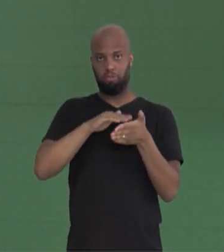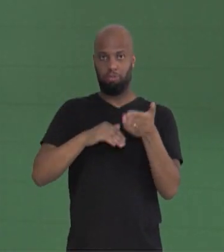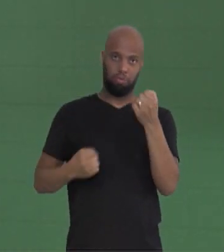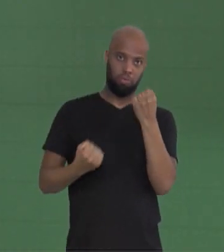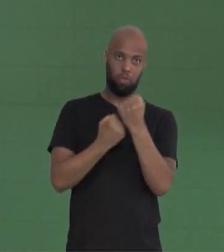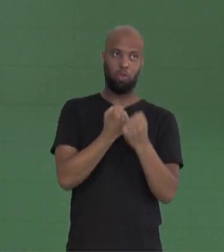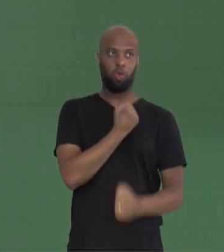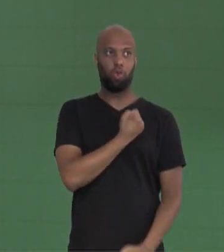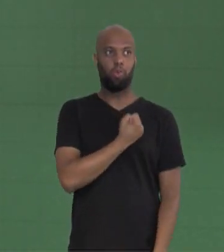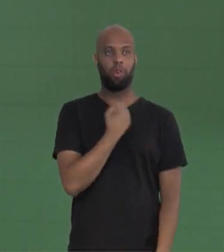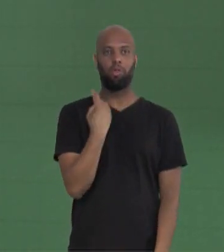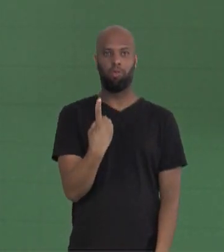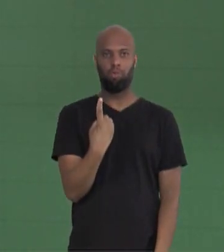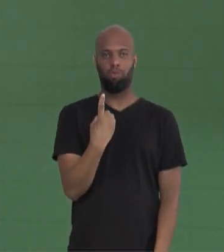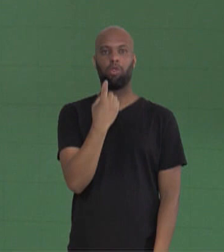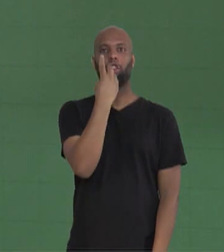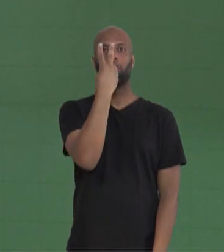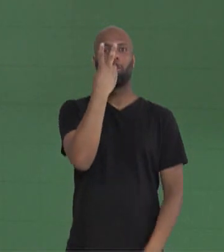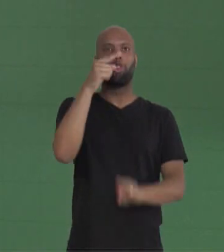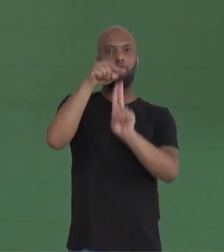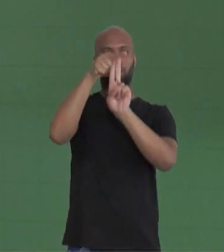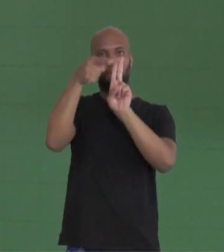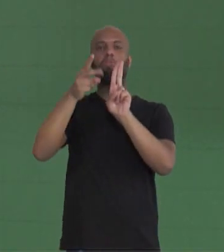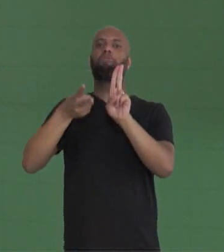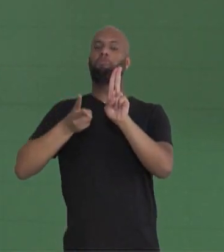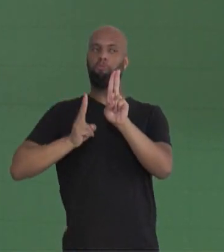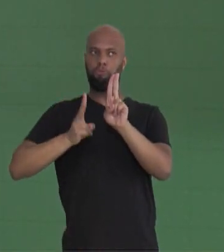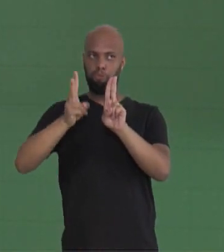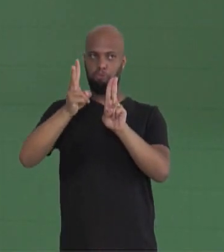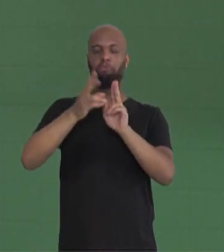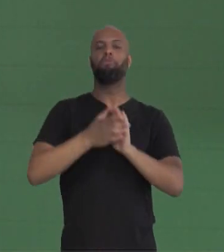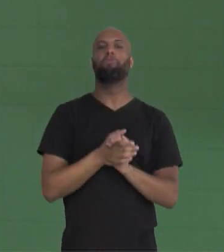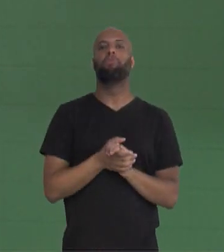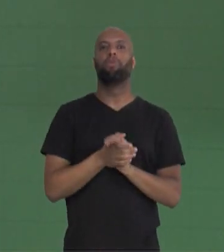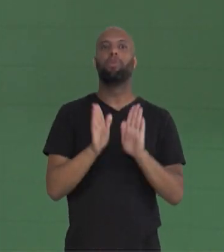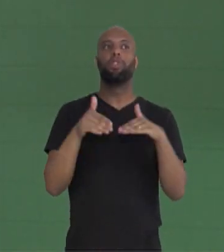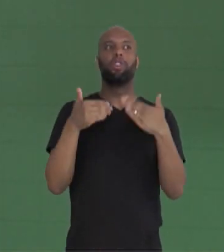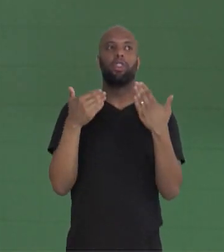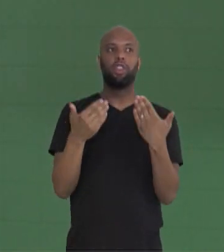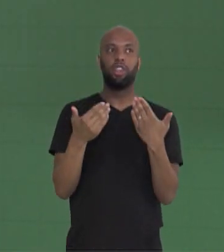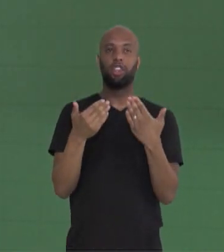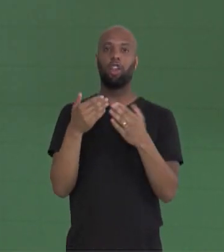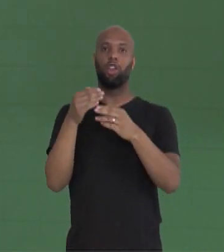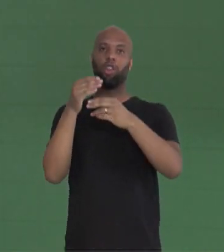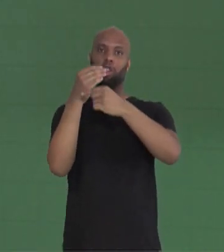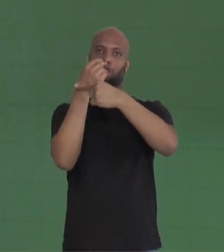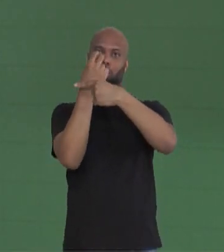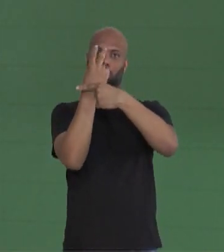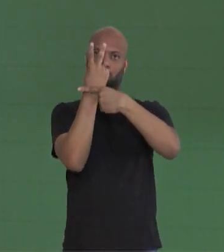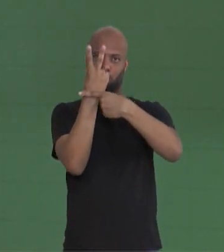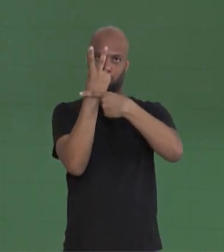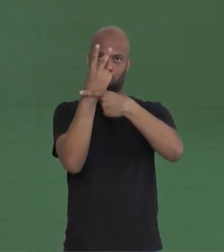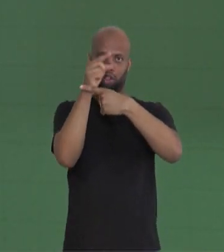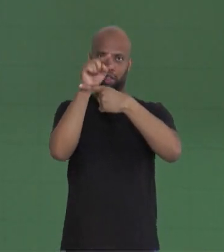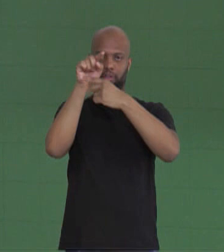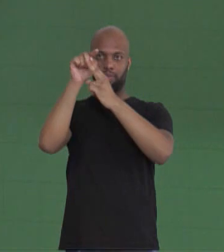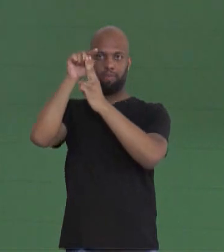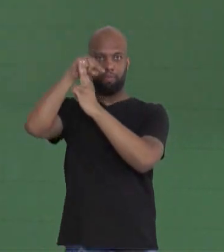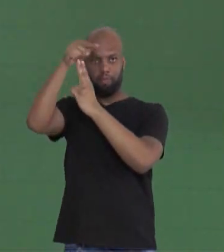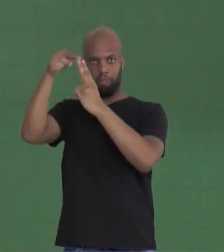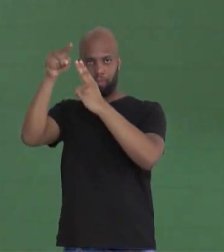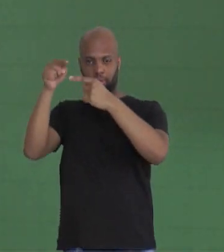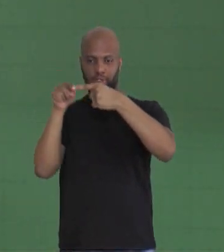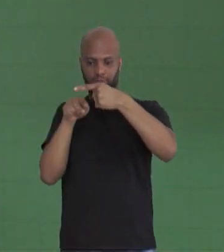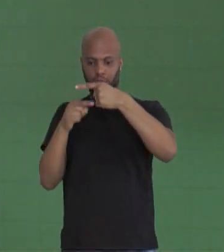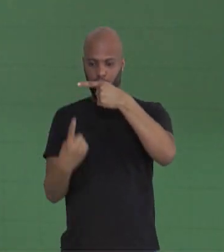esta função 2 vezes seno de x, a gente pode garantir que o período vale 2π radianos,